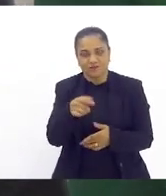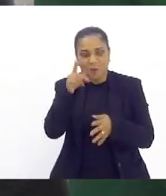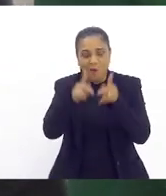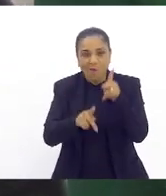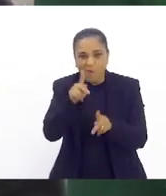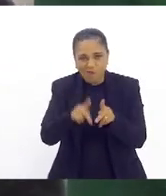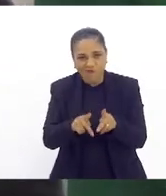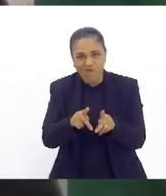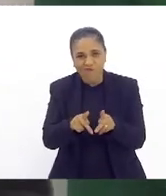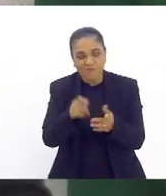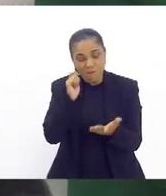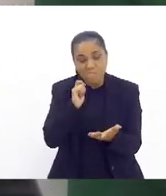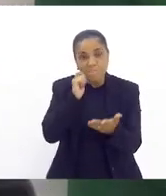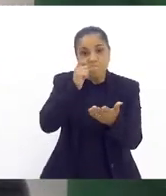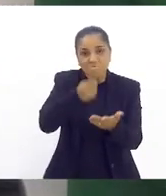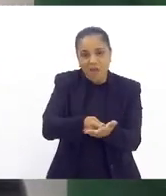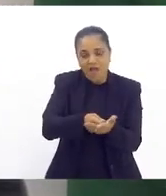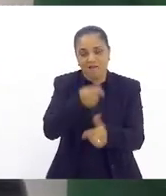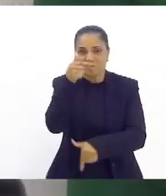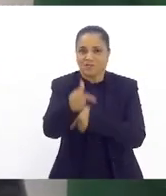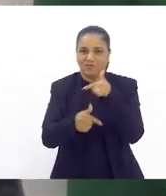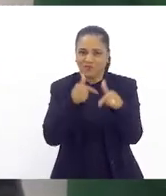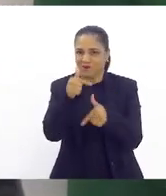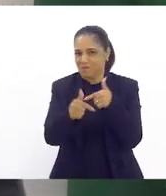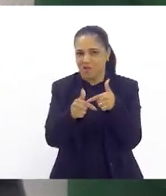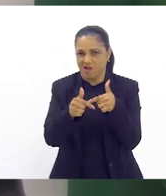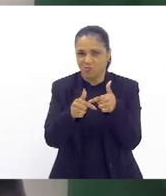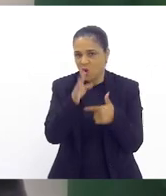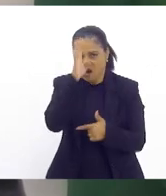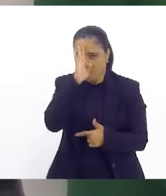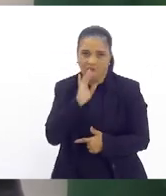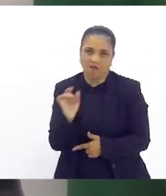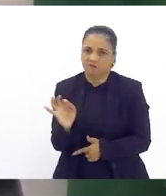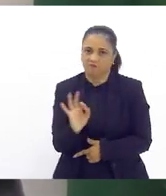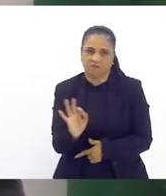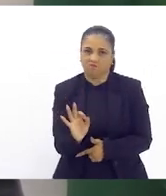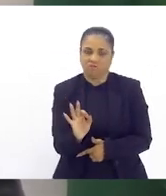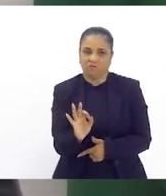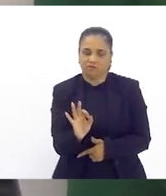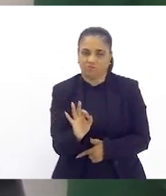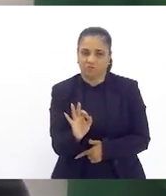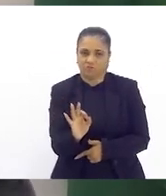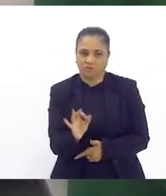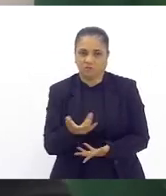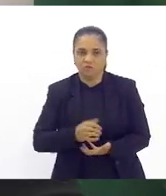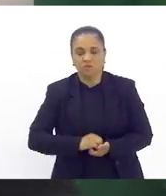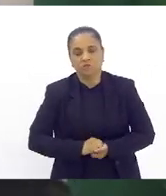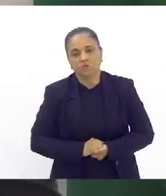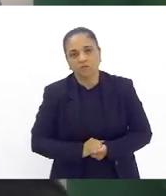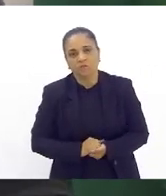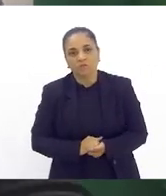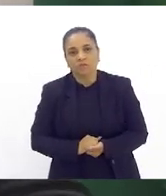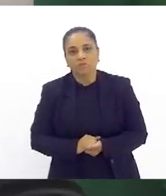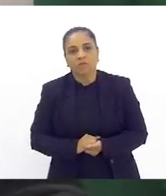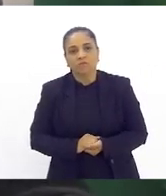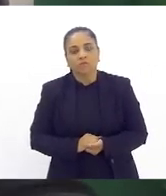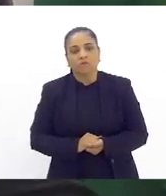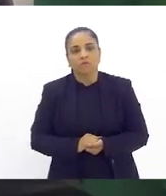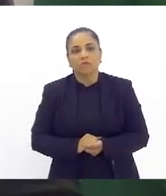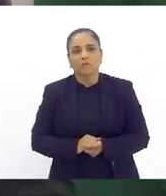serviço ele paga por isso não tá sendo nada que gratuito então